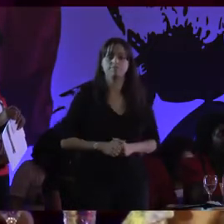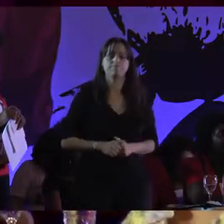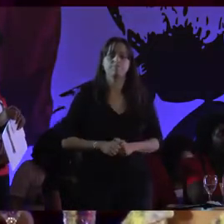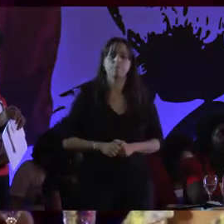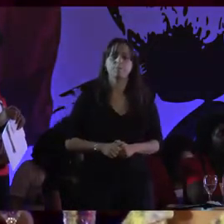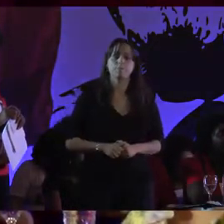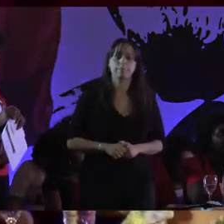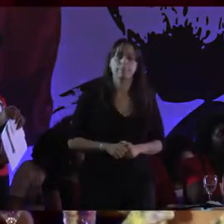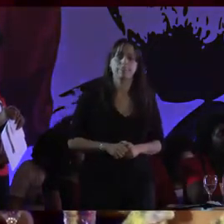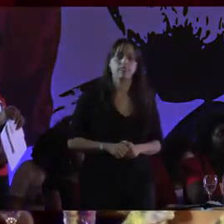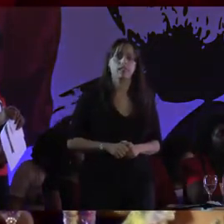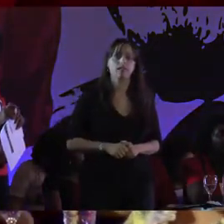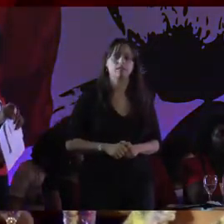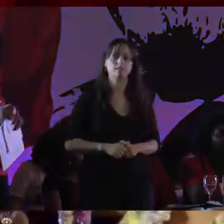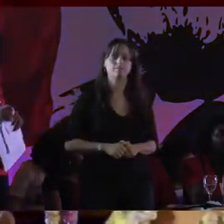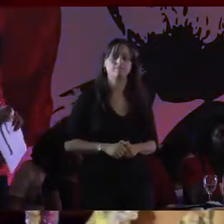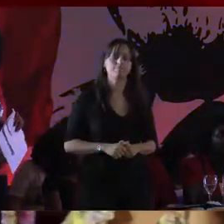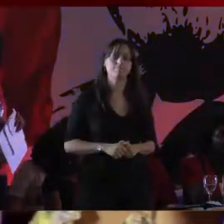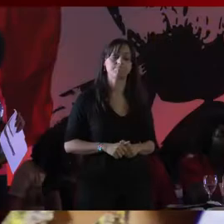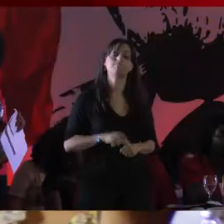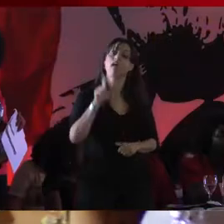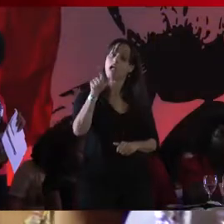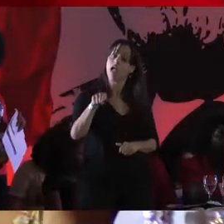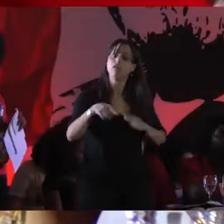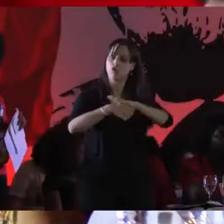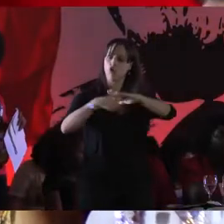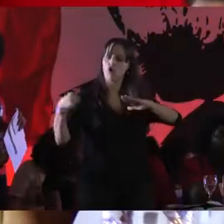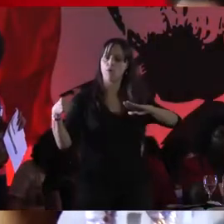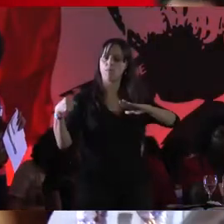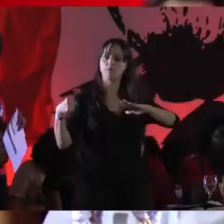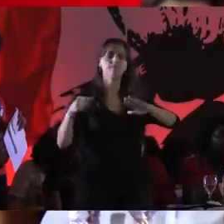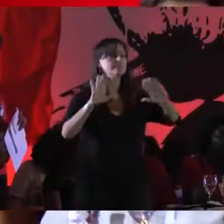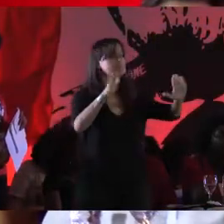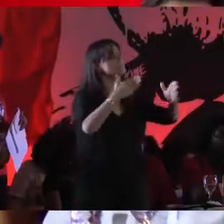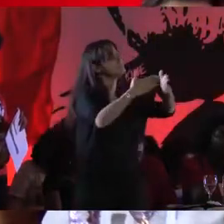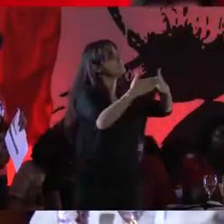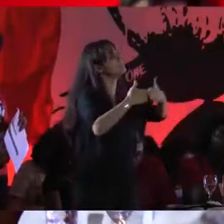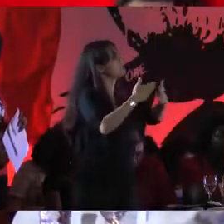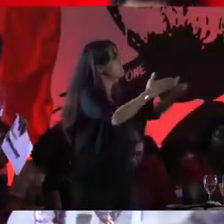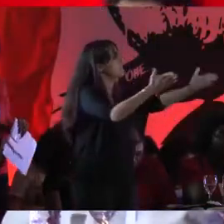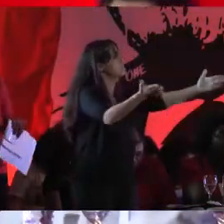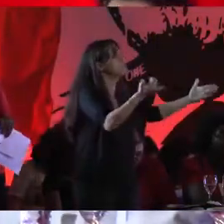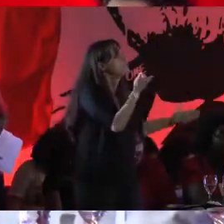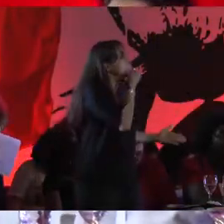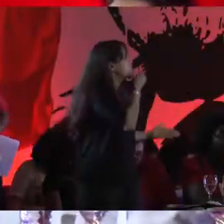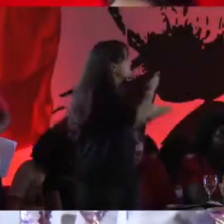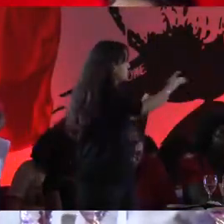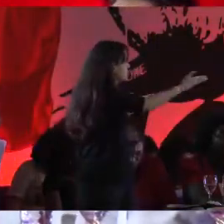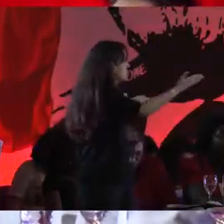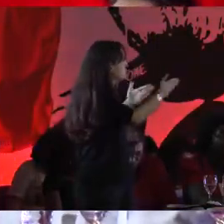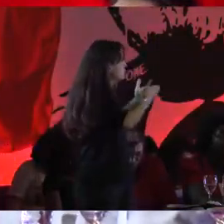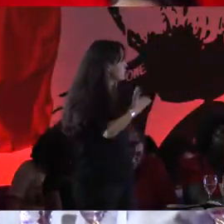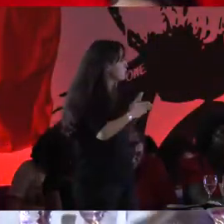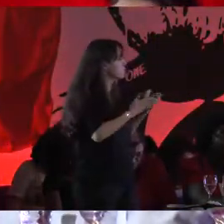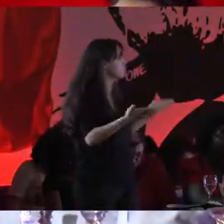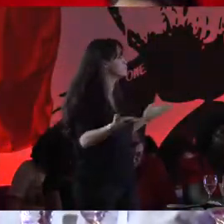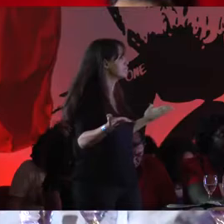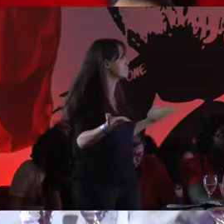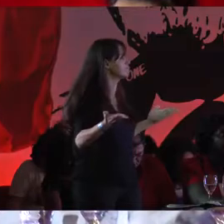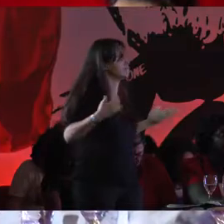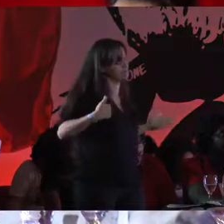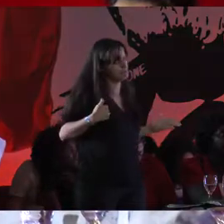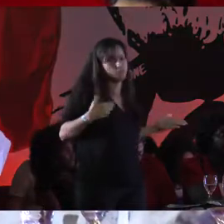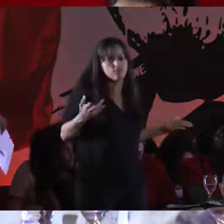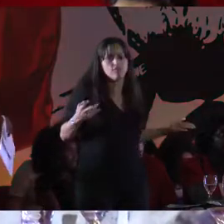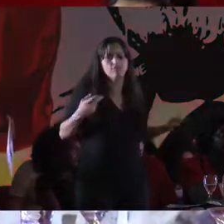com o cenário do golpe e como a coisa se deu, certo? Eu queria pedir licença a todos vocês, a todos e todas, a todos aqui também, certo?